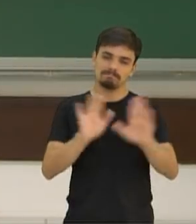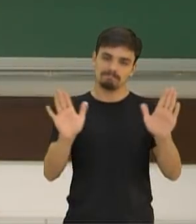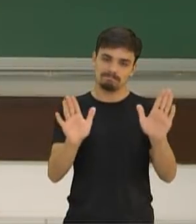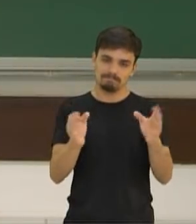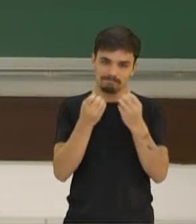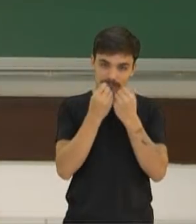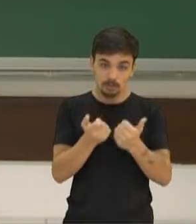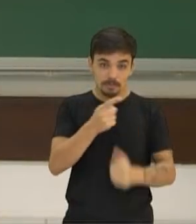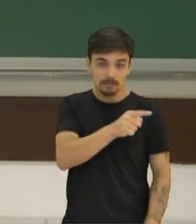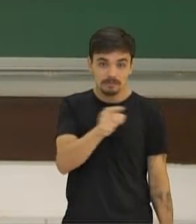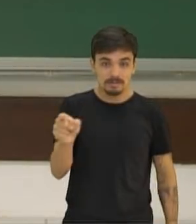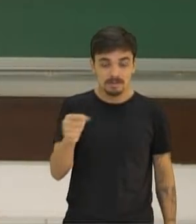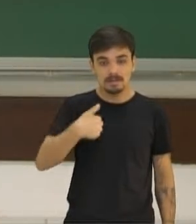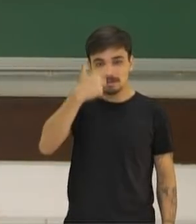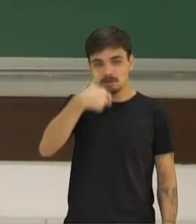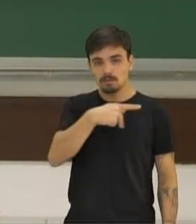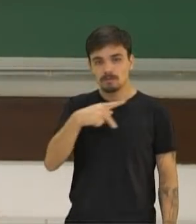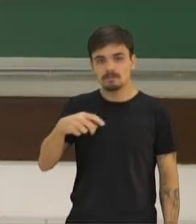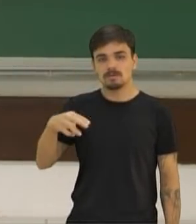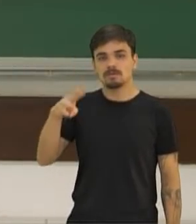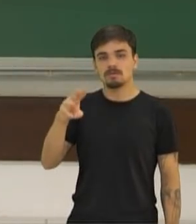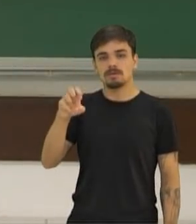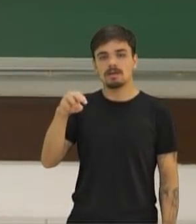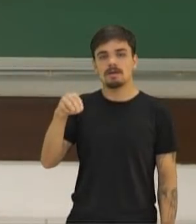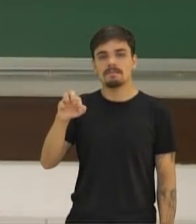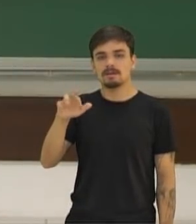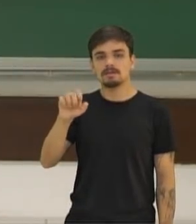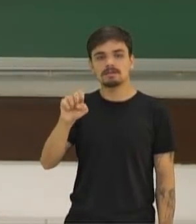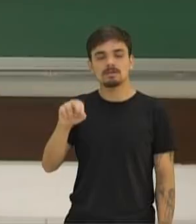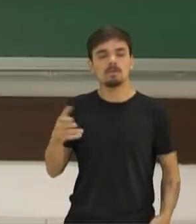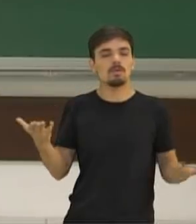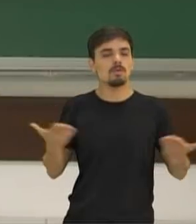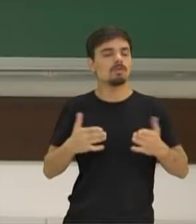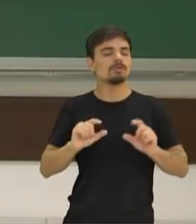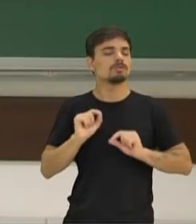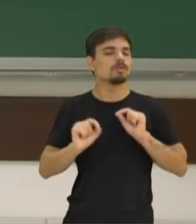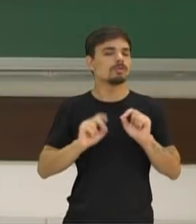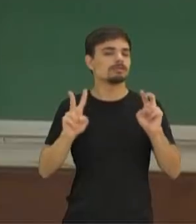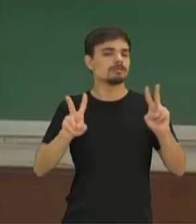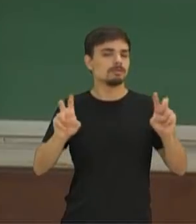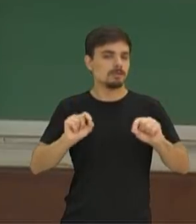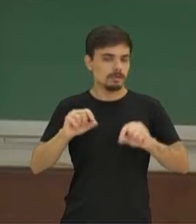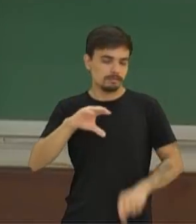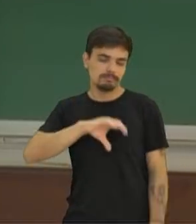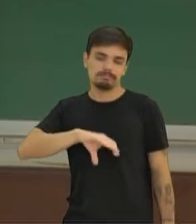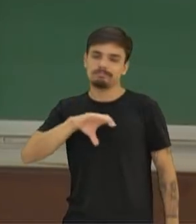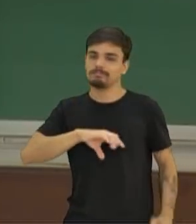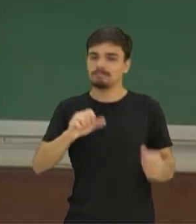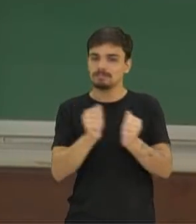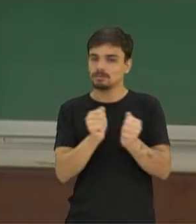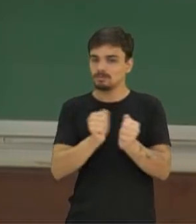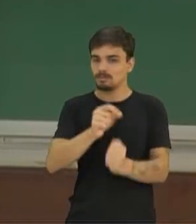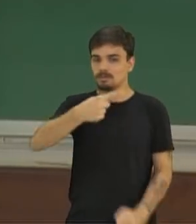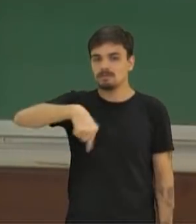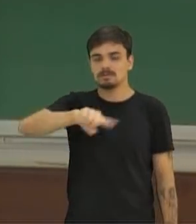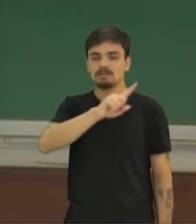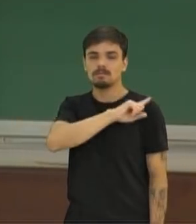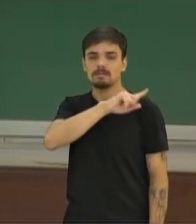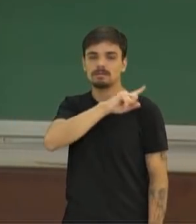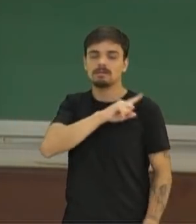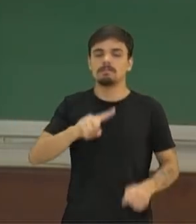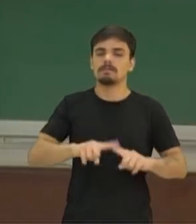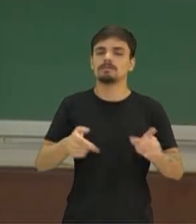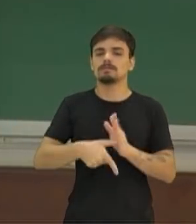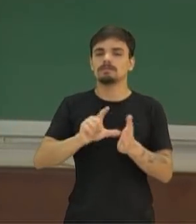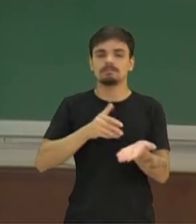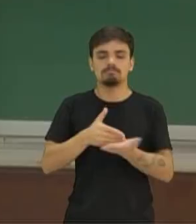Olá, tudo bem com vocês? Eu sou o professor Emerson Damasio e estou aqui para trabalhar o quê? Língua portuguesa com vocês da primeira série.